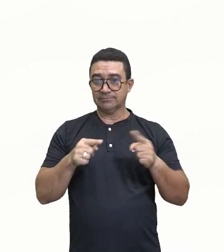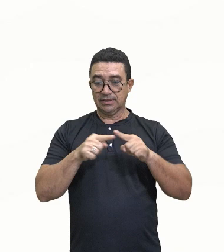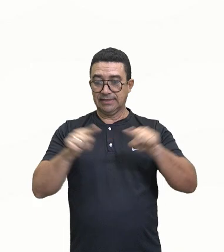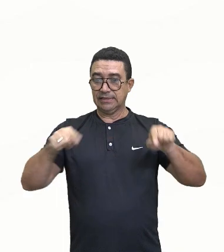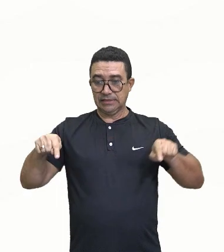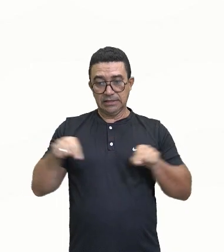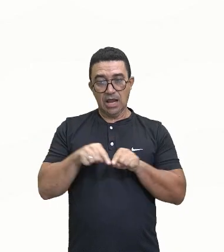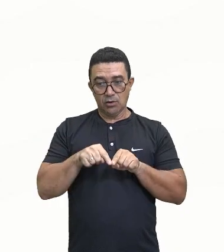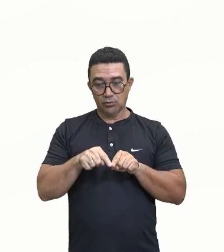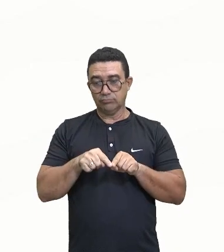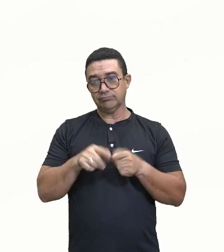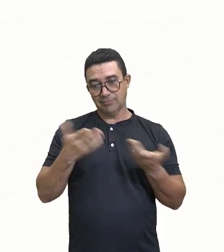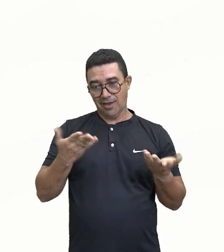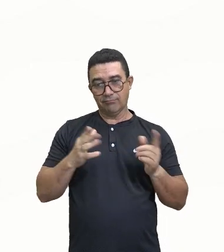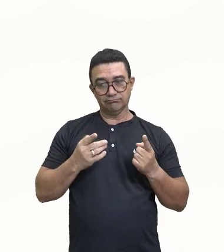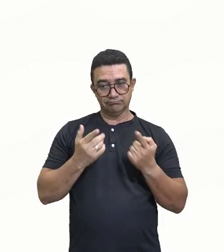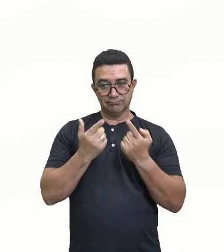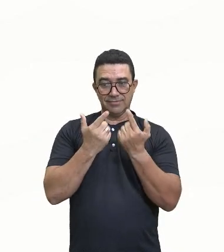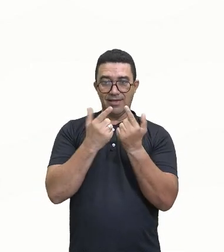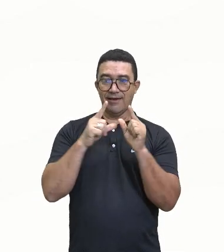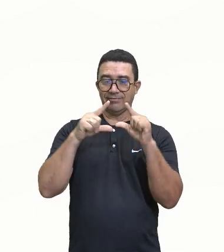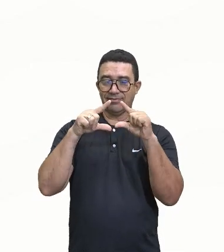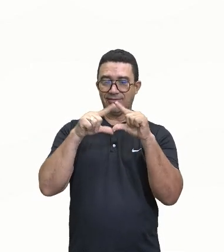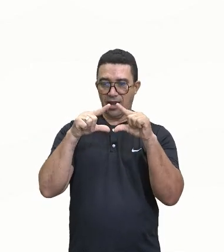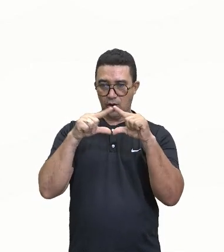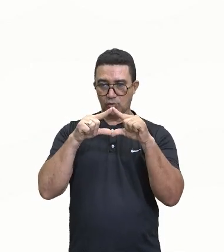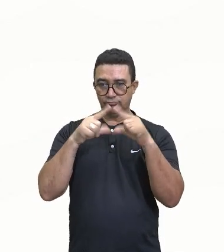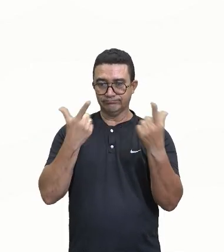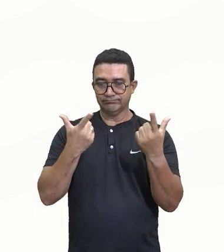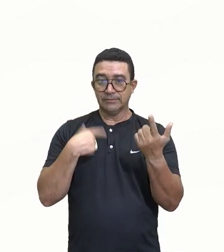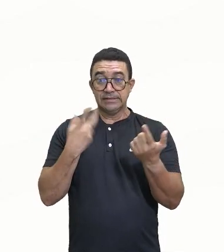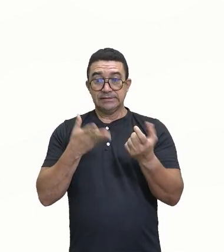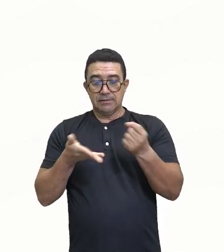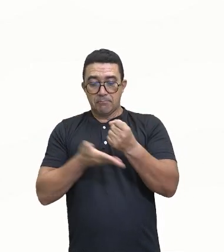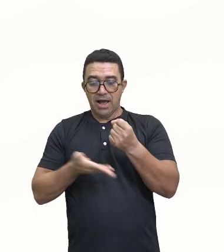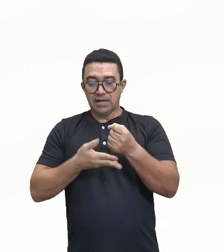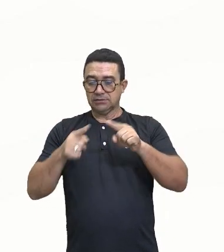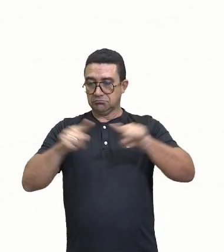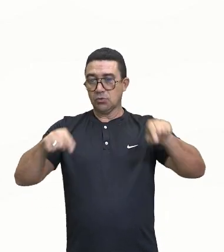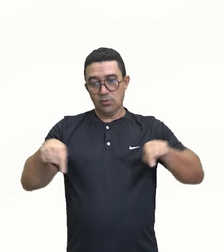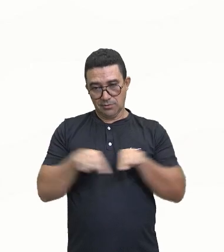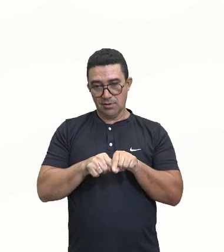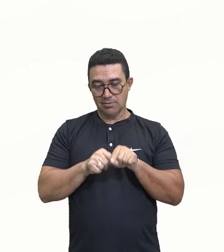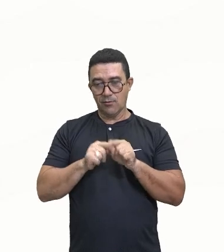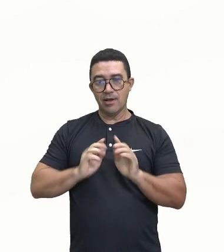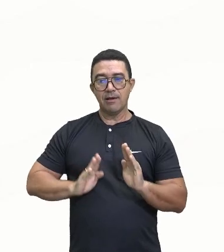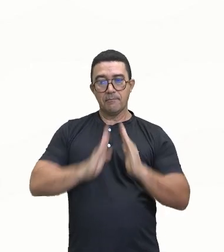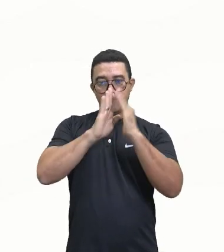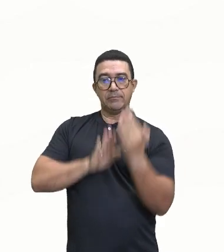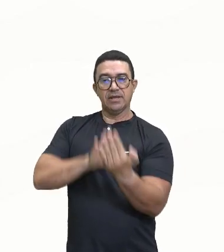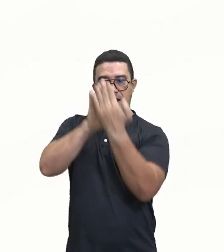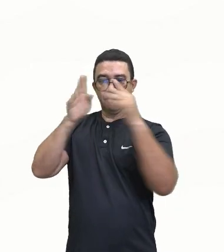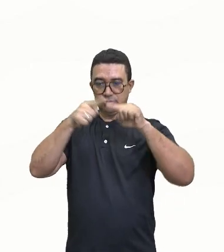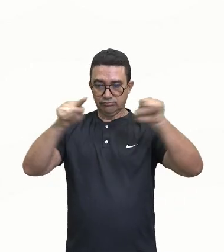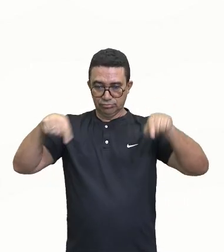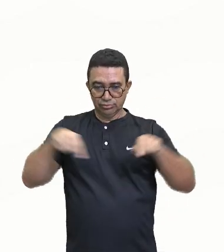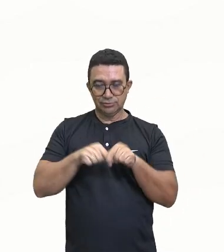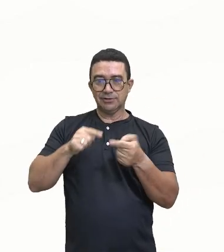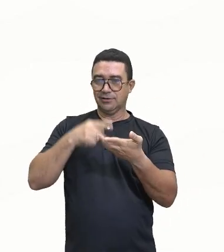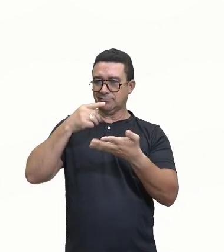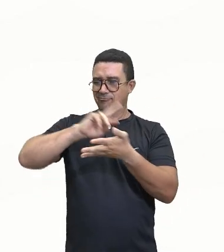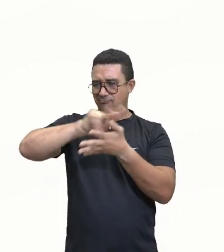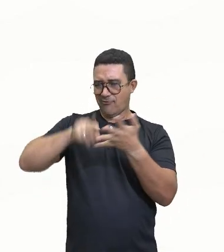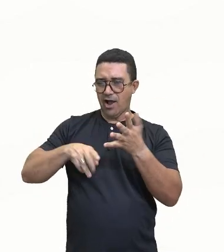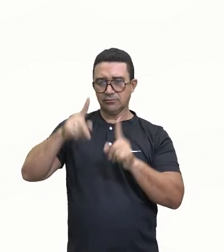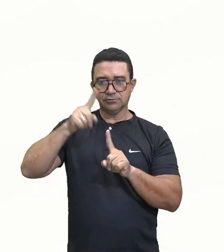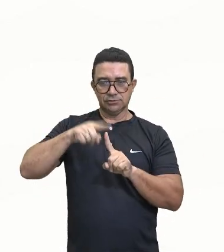pirâmide triangular. Se na base eu tenho um quadrado, pirâmide quadrangular e assim por diante. Por